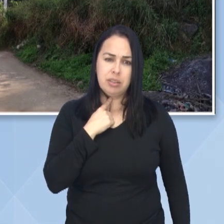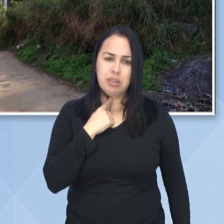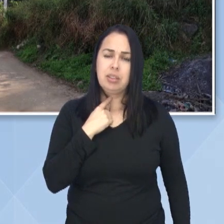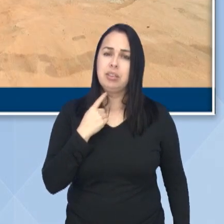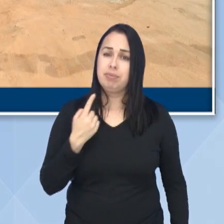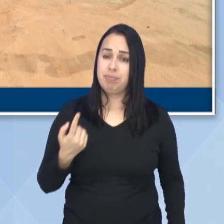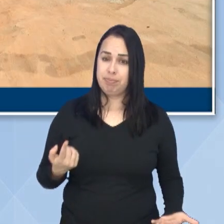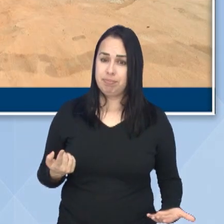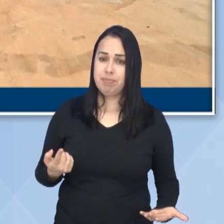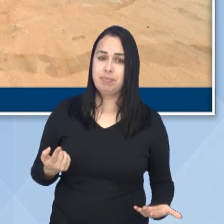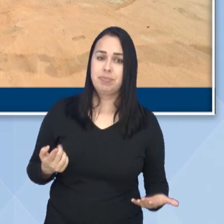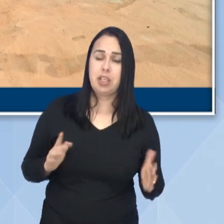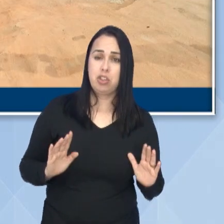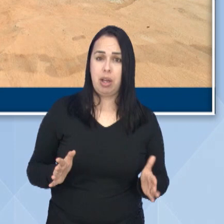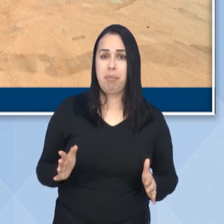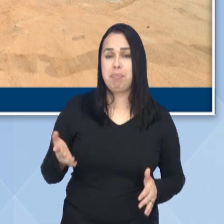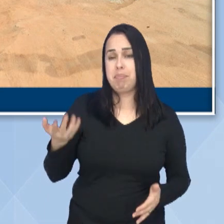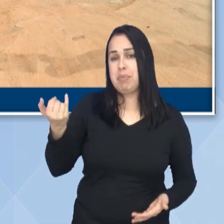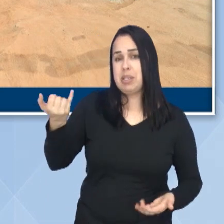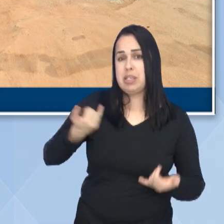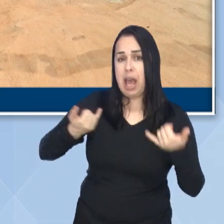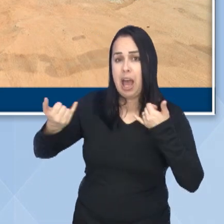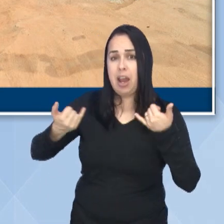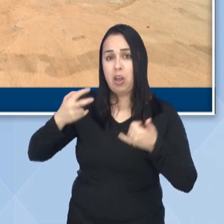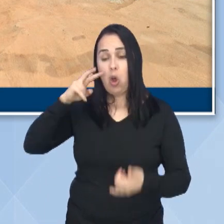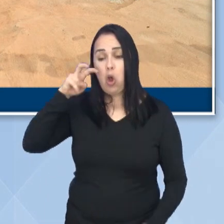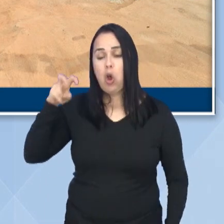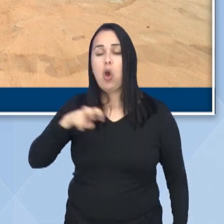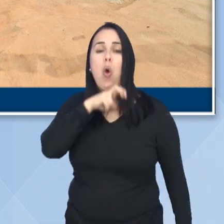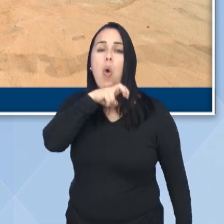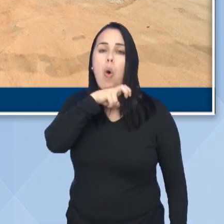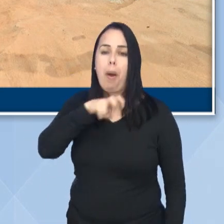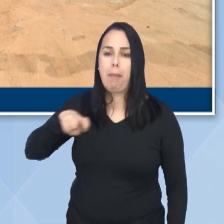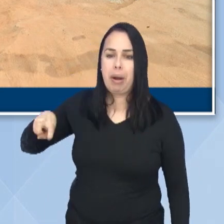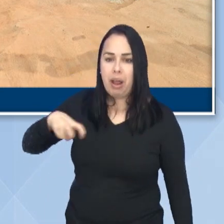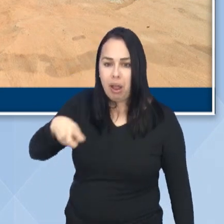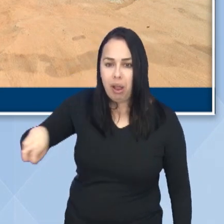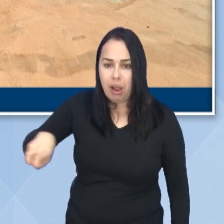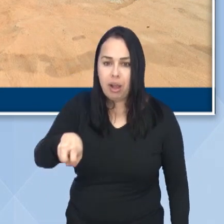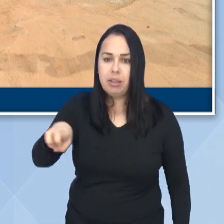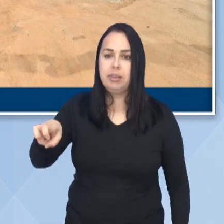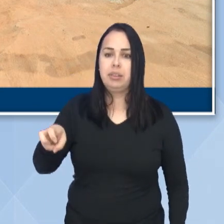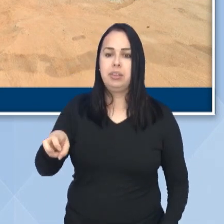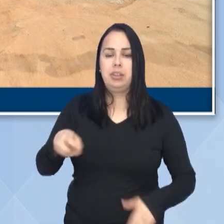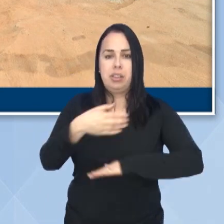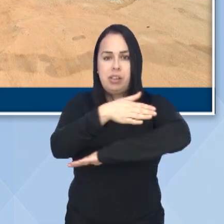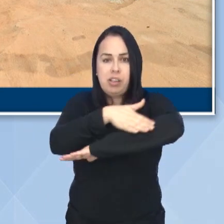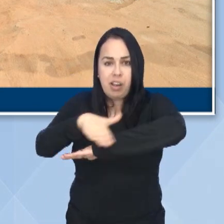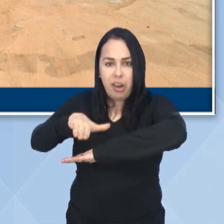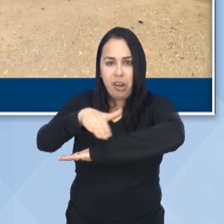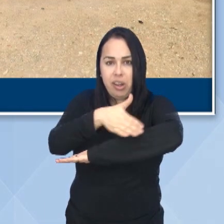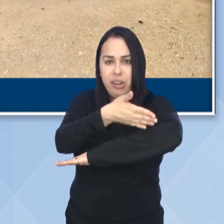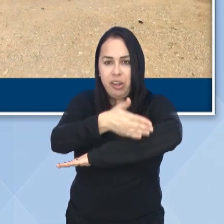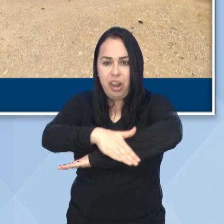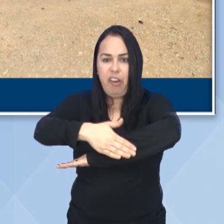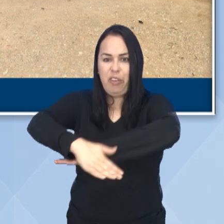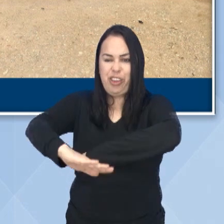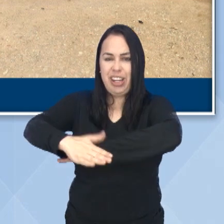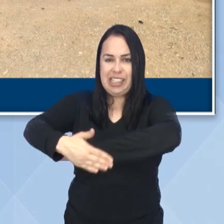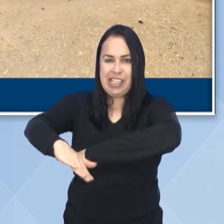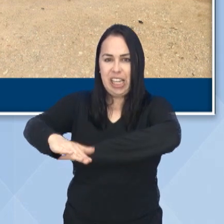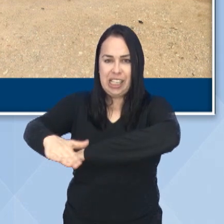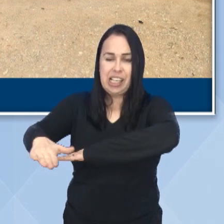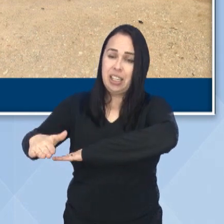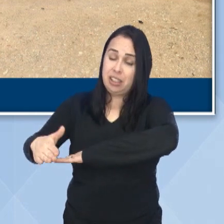morro também, que já falaram para mim, graças a Deus não cheguei a ver. Olha a qualidade do asfalto aqui, nem o antipoeira não é. Aqui é o